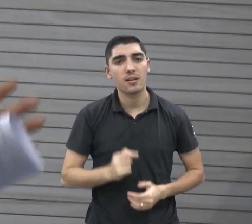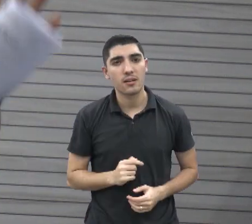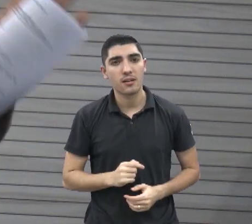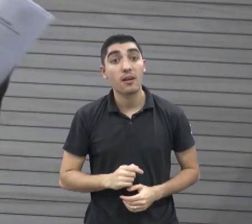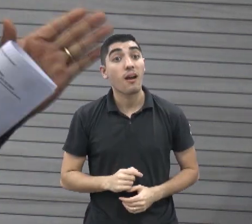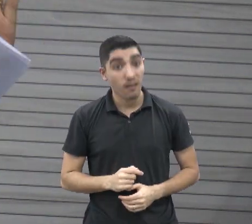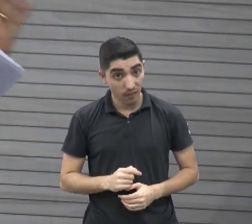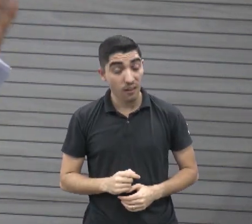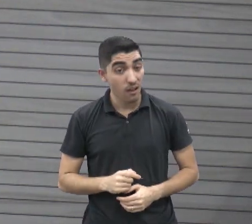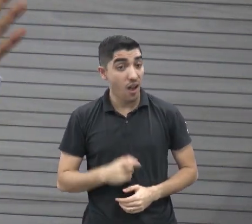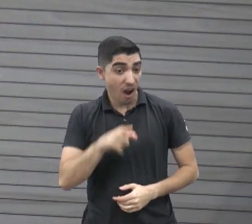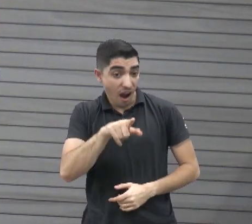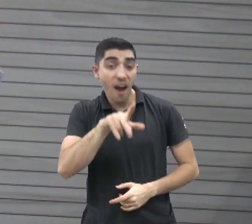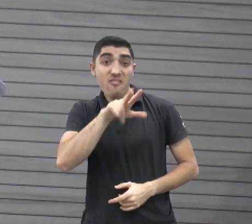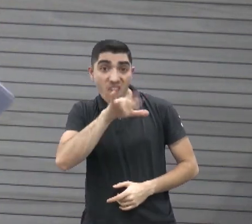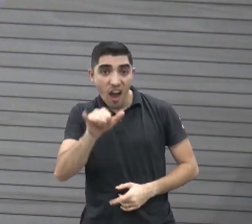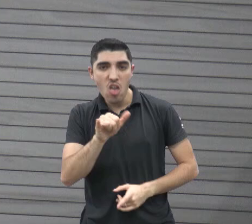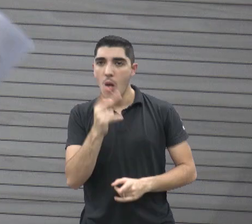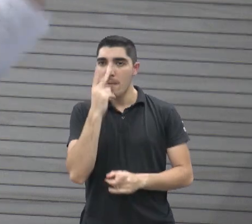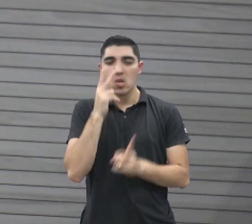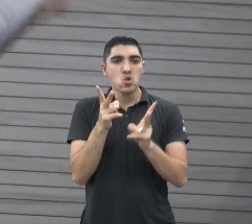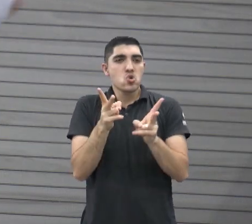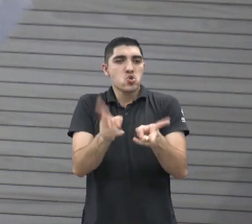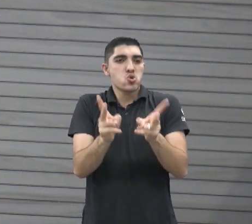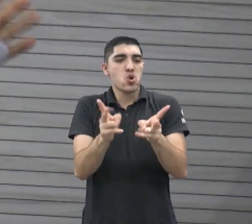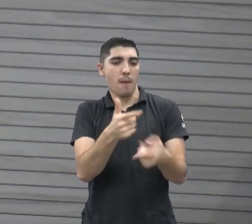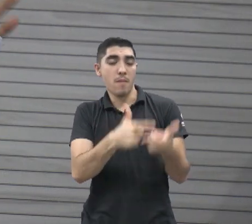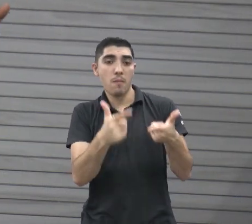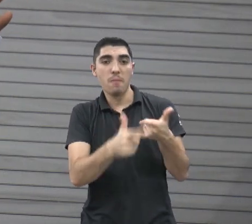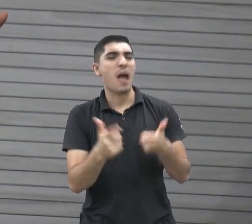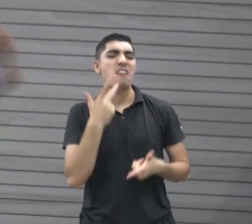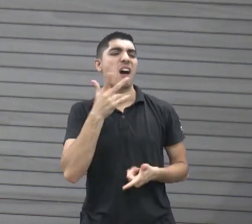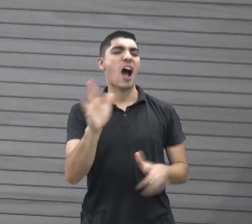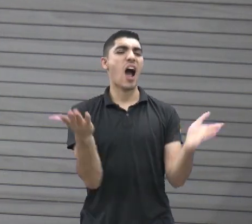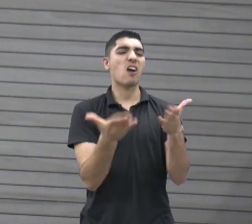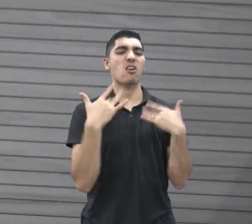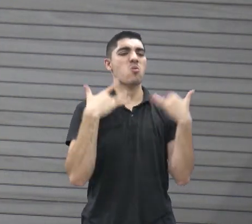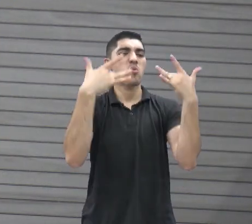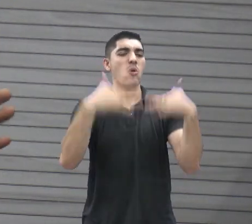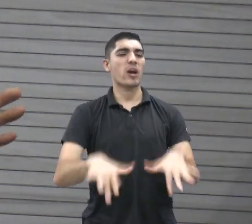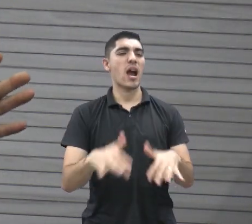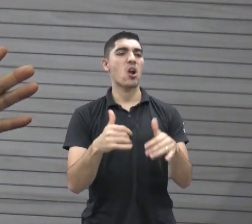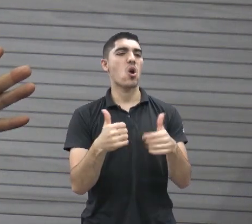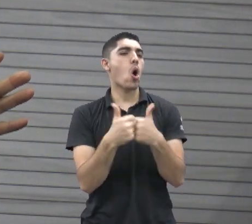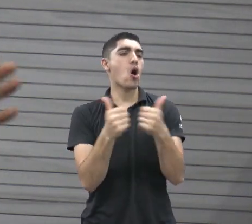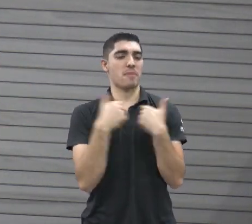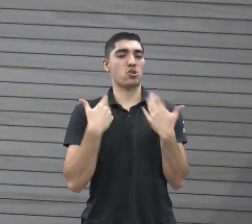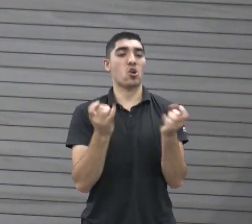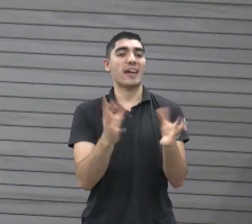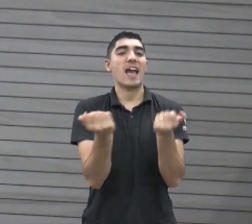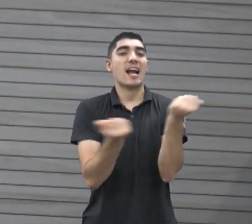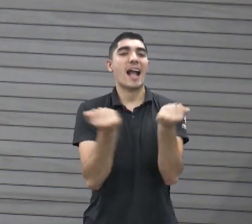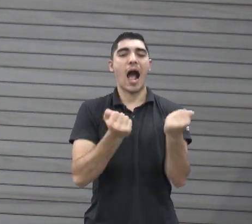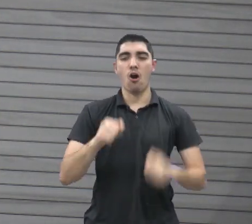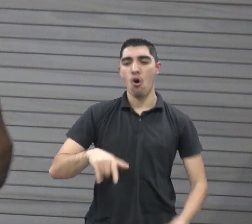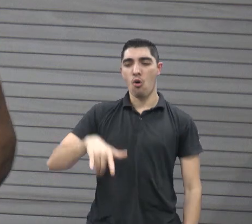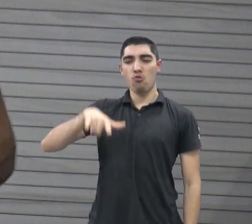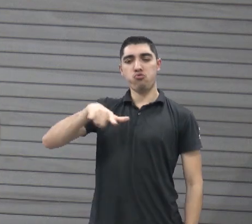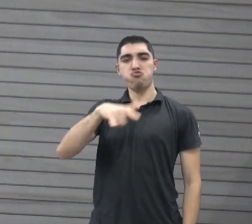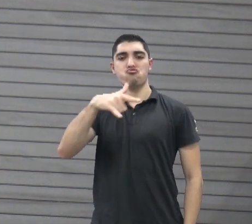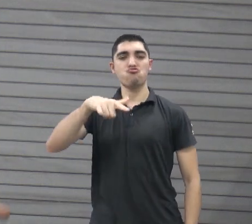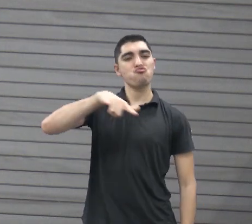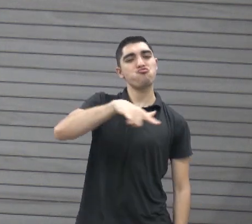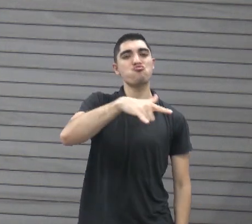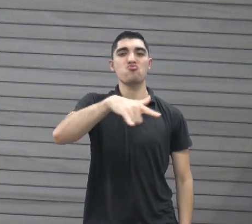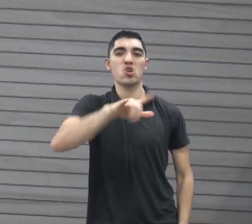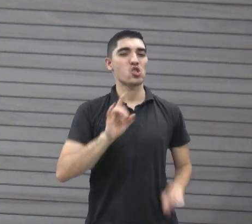essa concorrência que ele está pleiteando. Daí ele fala, não, agora eu não quero ônibus, eu quero carro voador. Opa! Né? Eu quero carro voador.